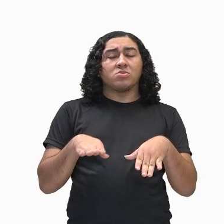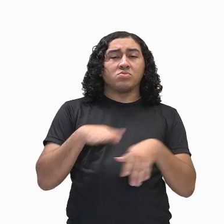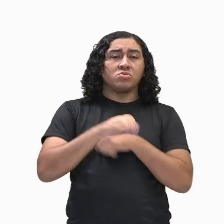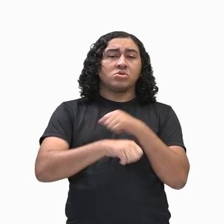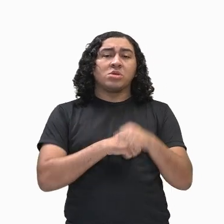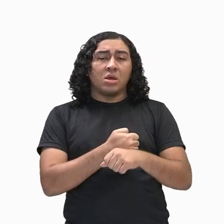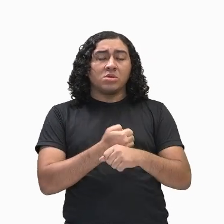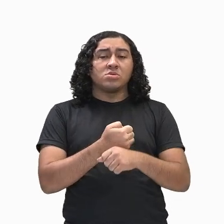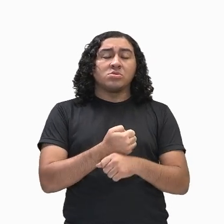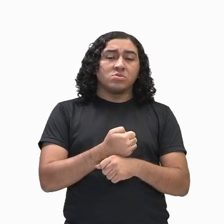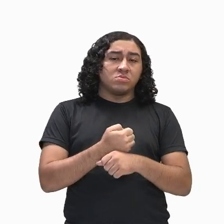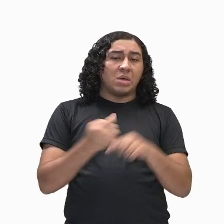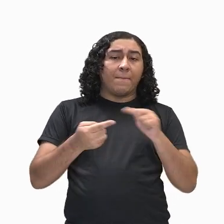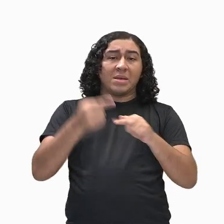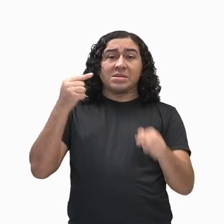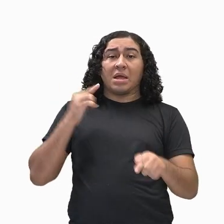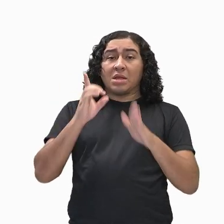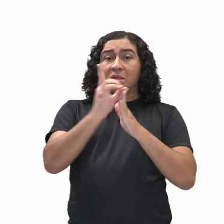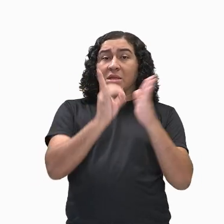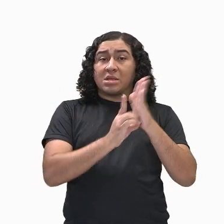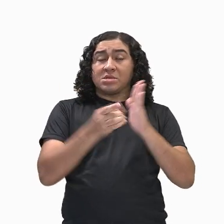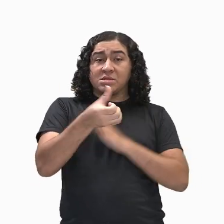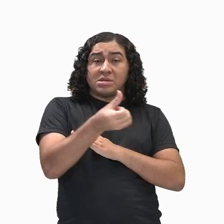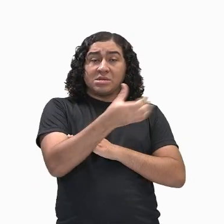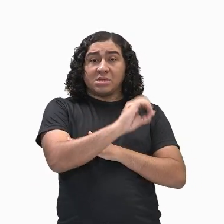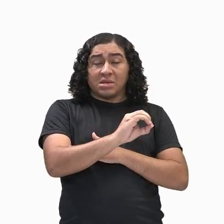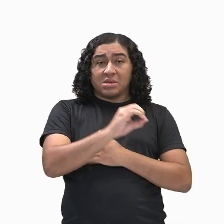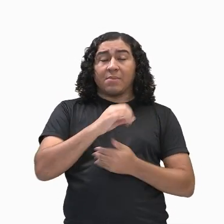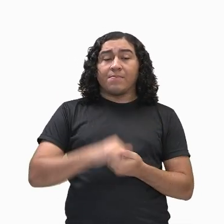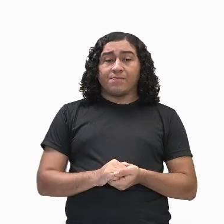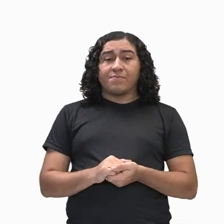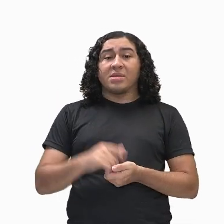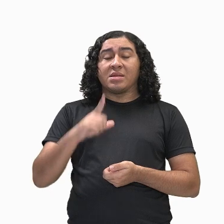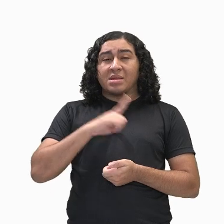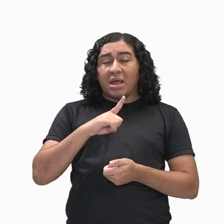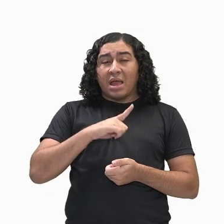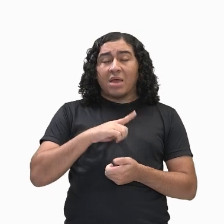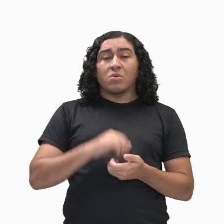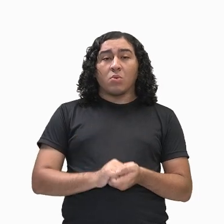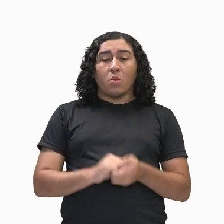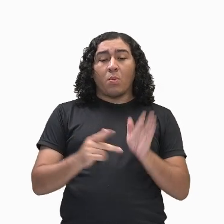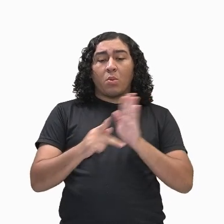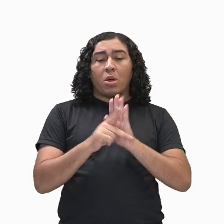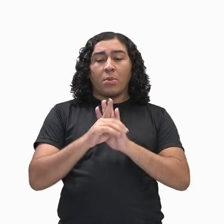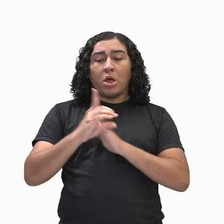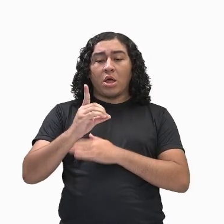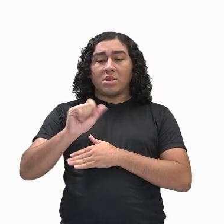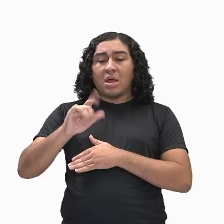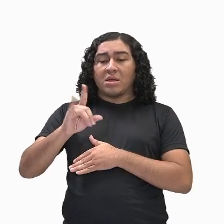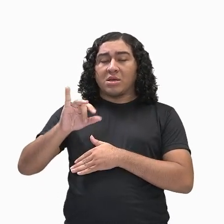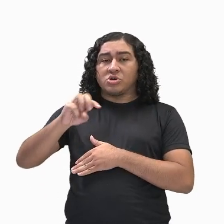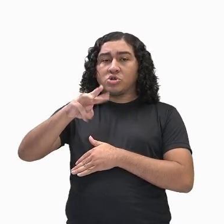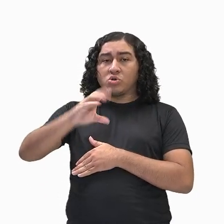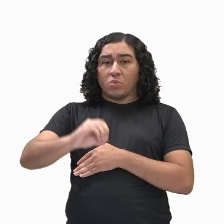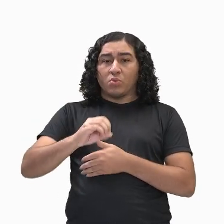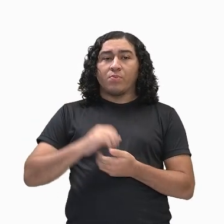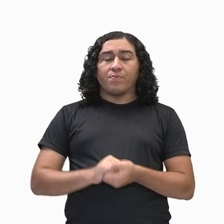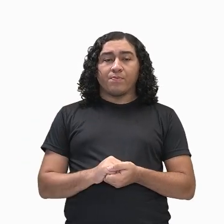60, a partir do movimento dadaísta, quando a arte passa por uma grande